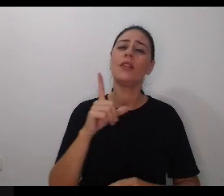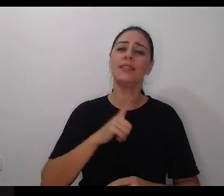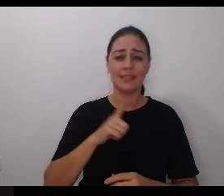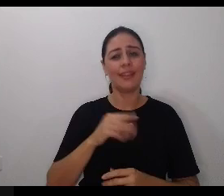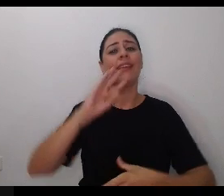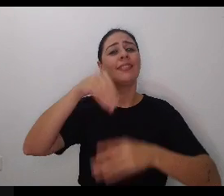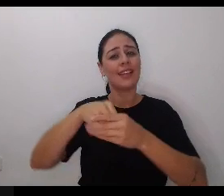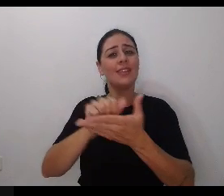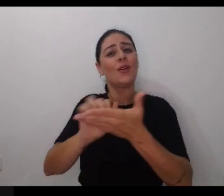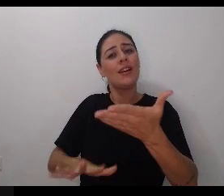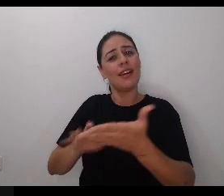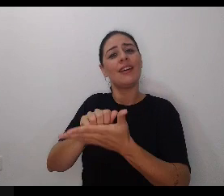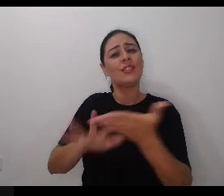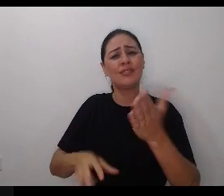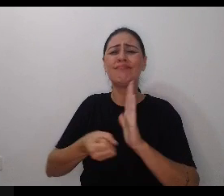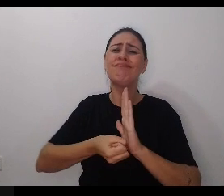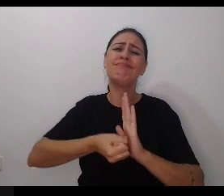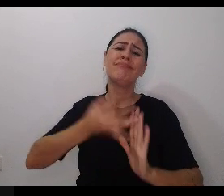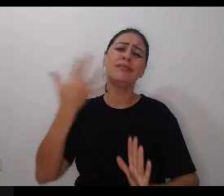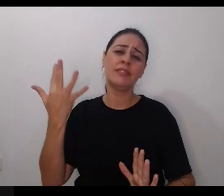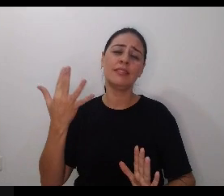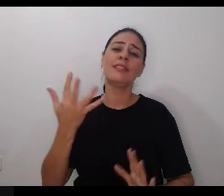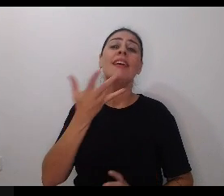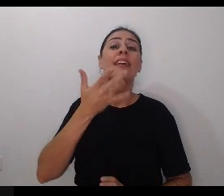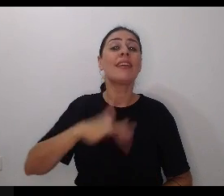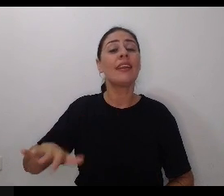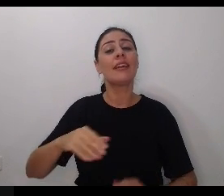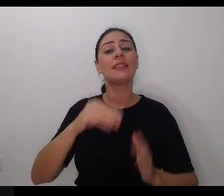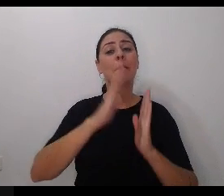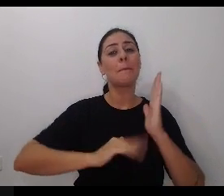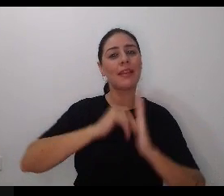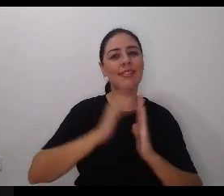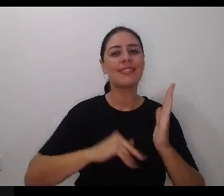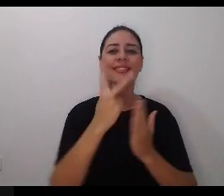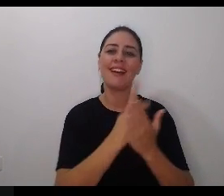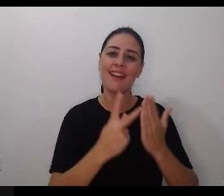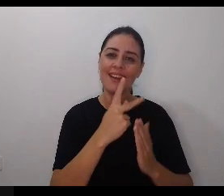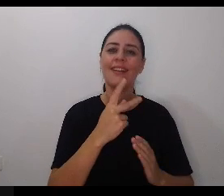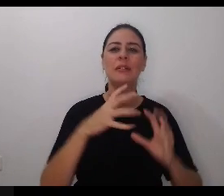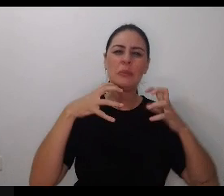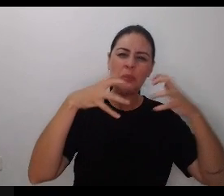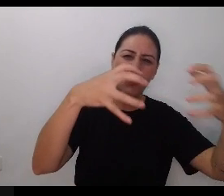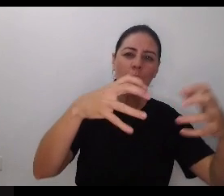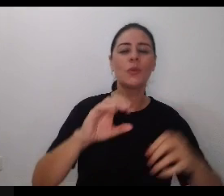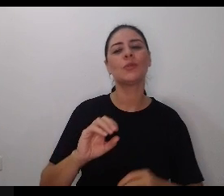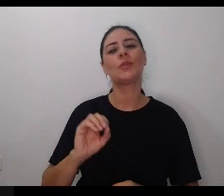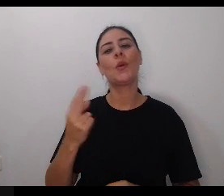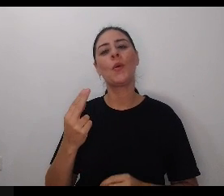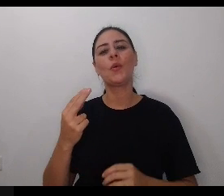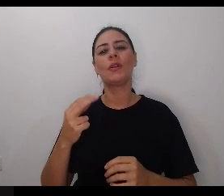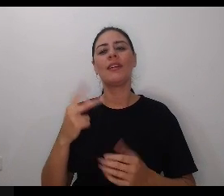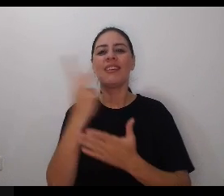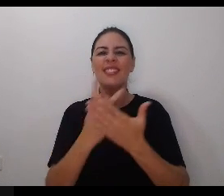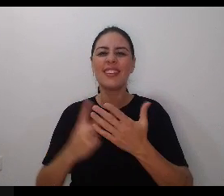das Cores, na internet vocês encontram várias atividades que estão disponíveis. Para a criança pintar um monstrinho, para